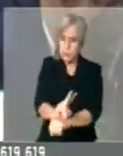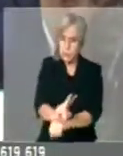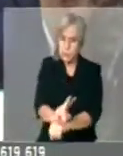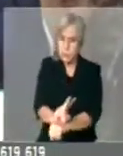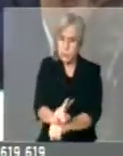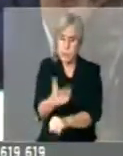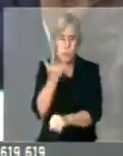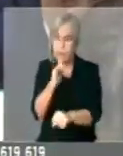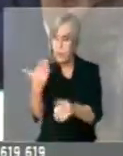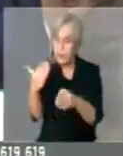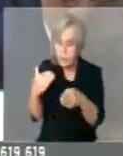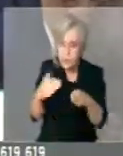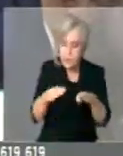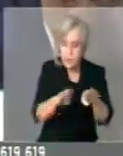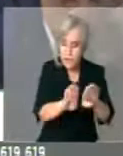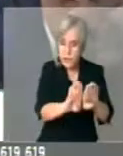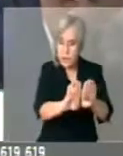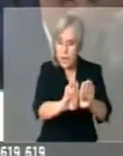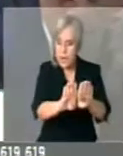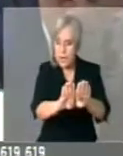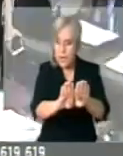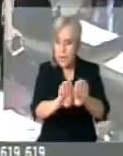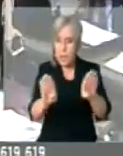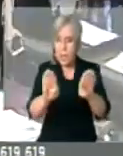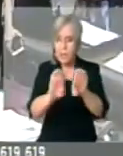conseguiu fechar a porta,